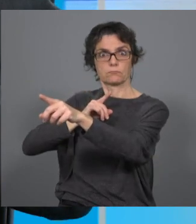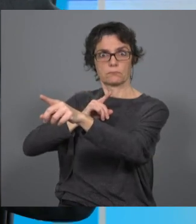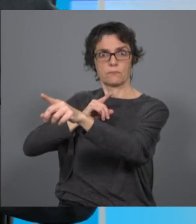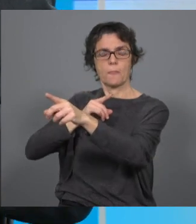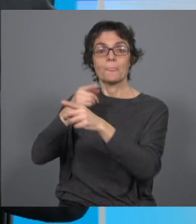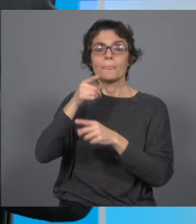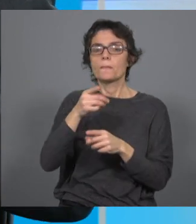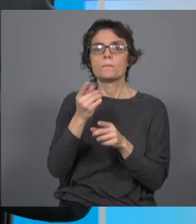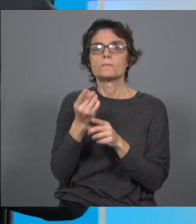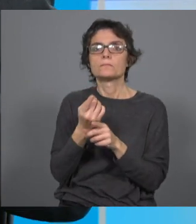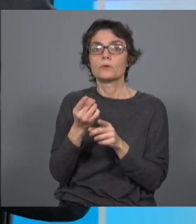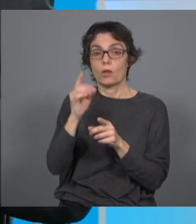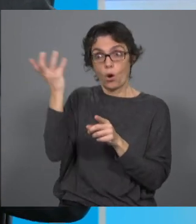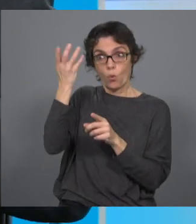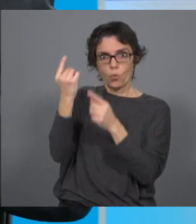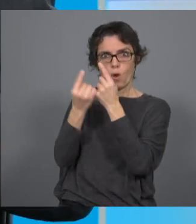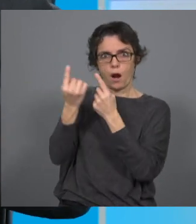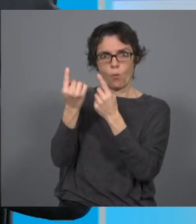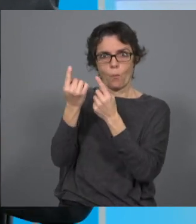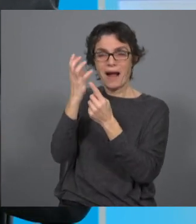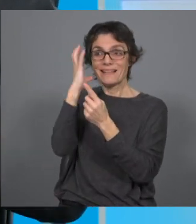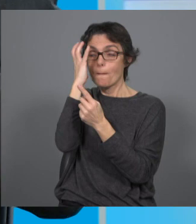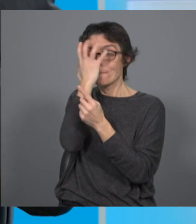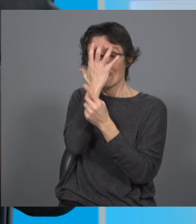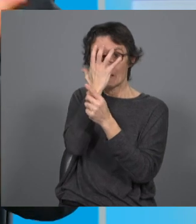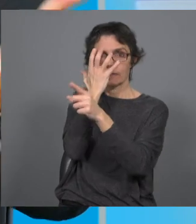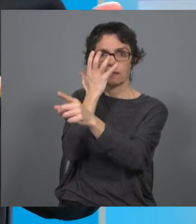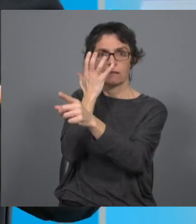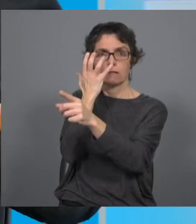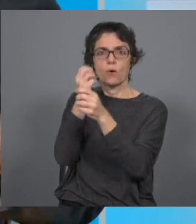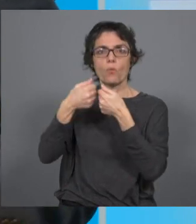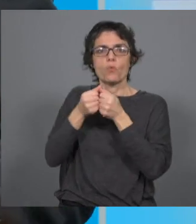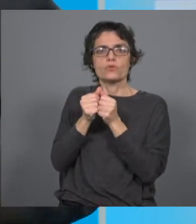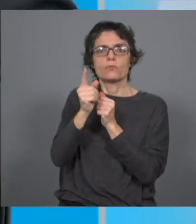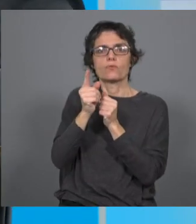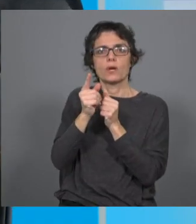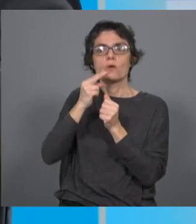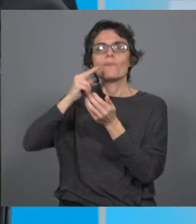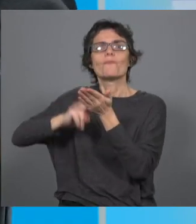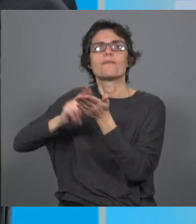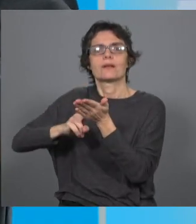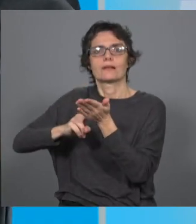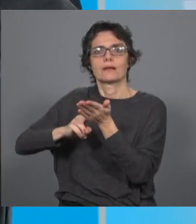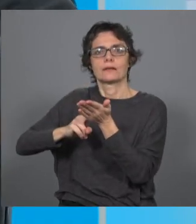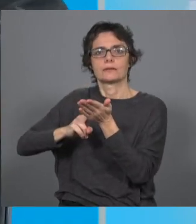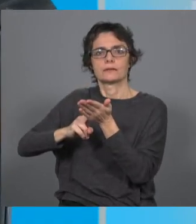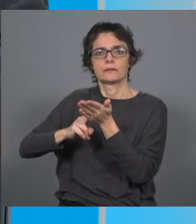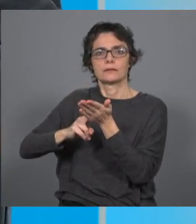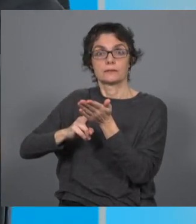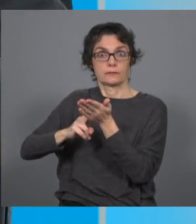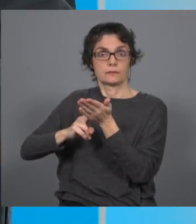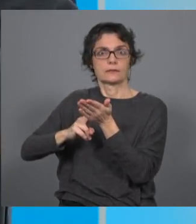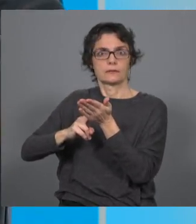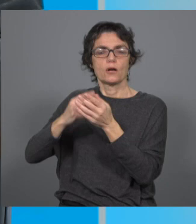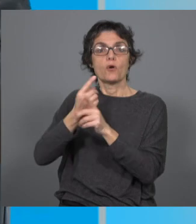para esconder uma verdade, a verdade que nós temos, que não queremos que os outros conheçam. Porque temos receio até que